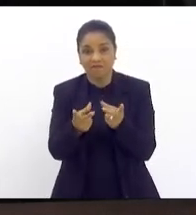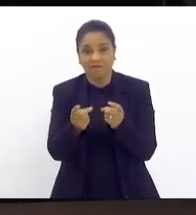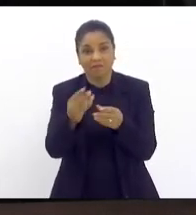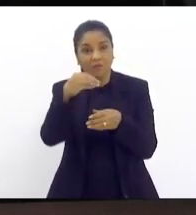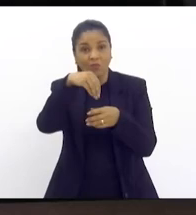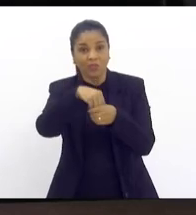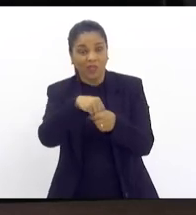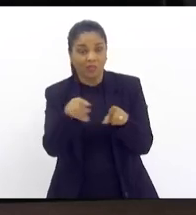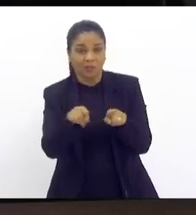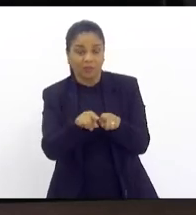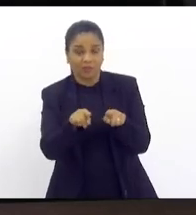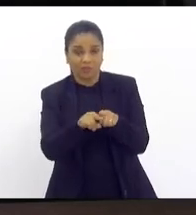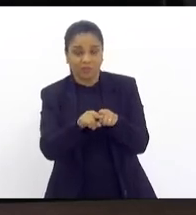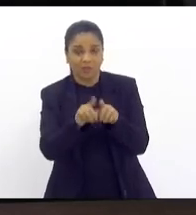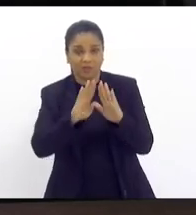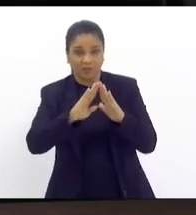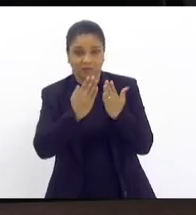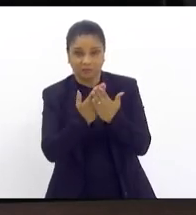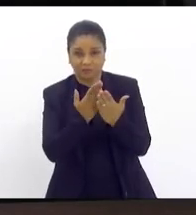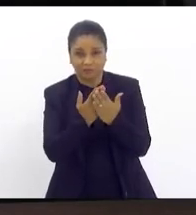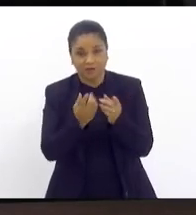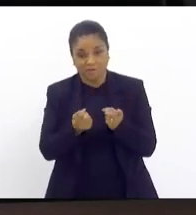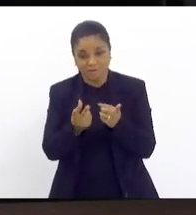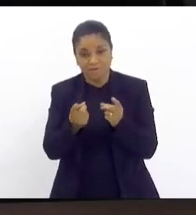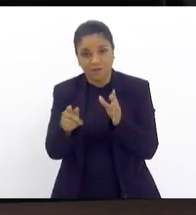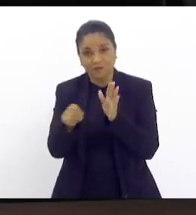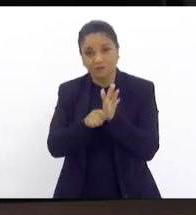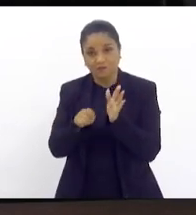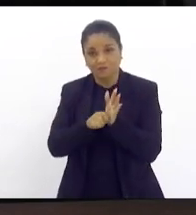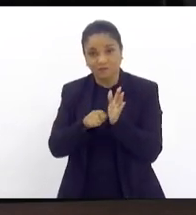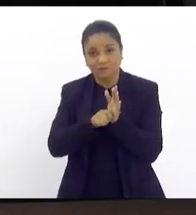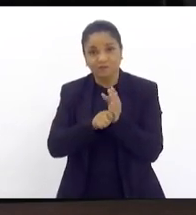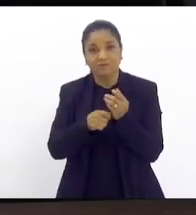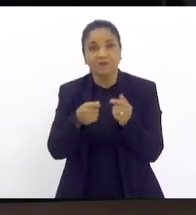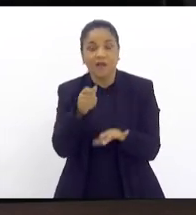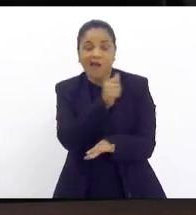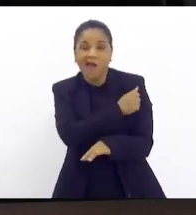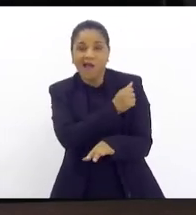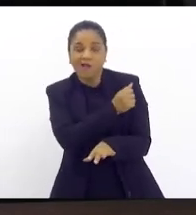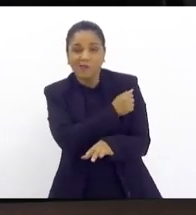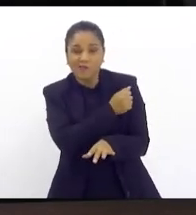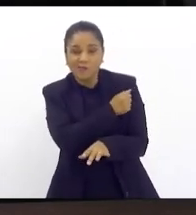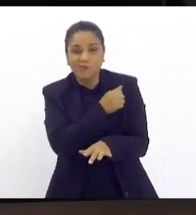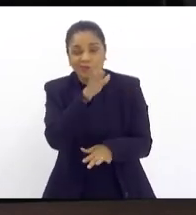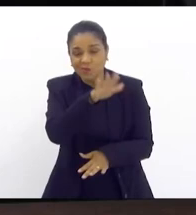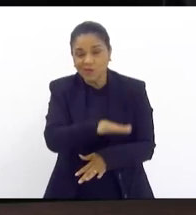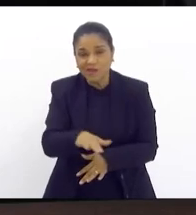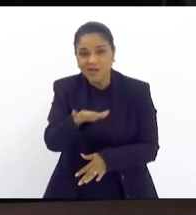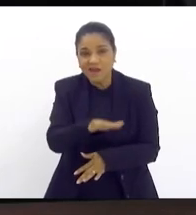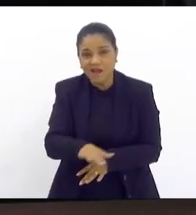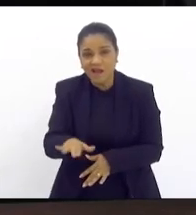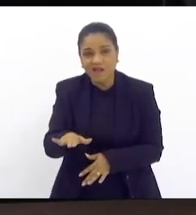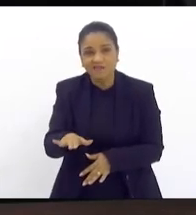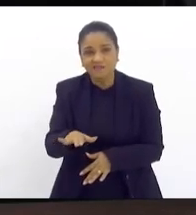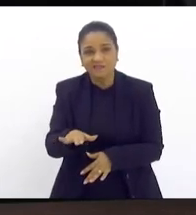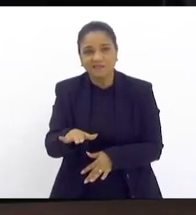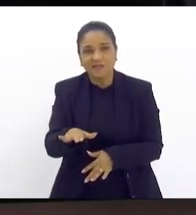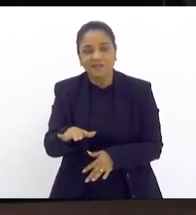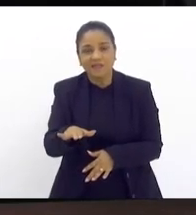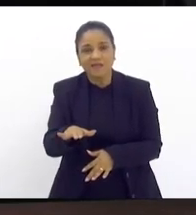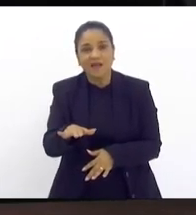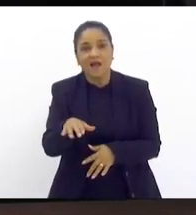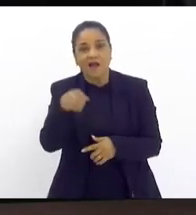das escolas nós vemos nossos alunos as crianças que nós temos sendo inclusive